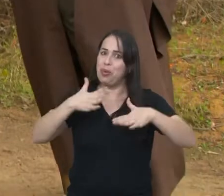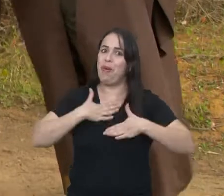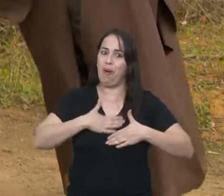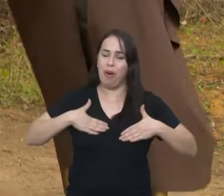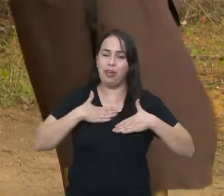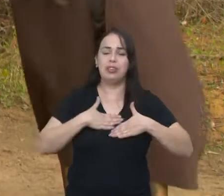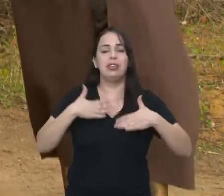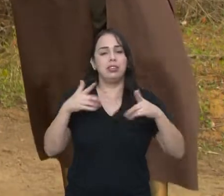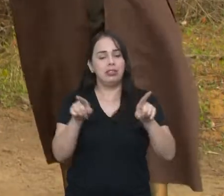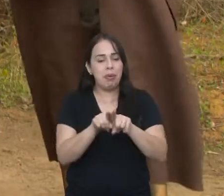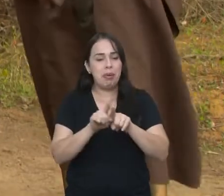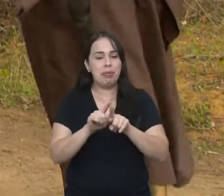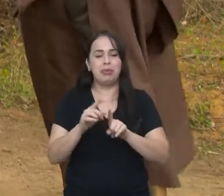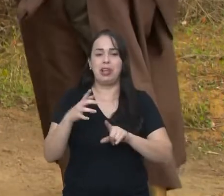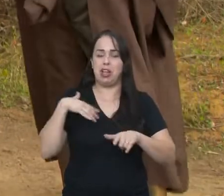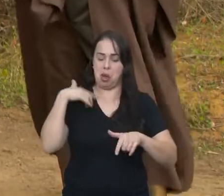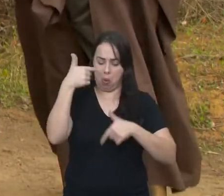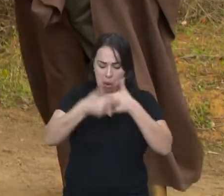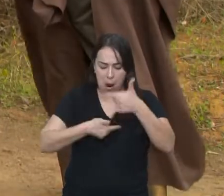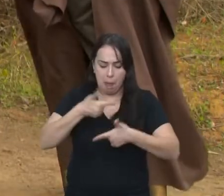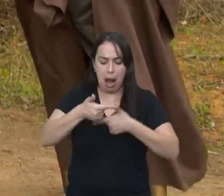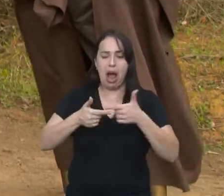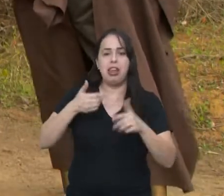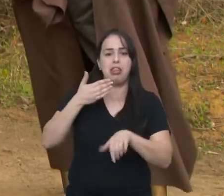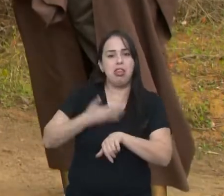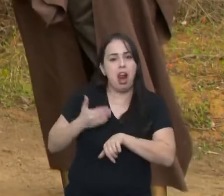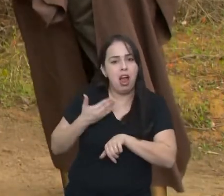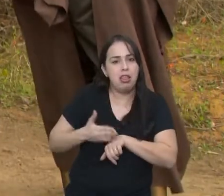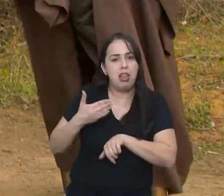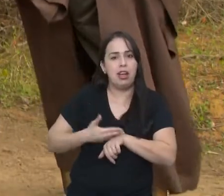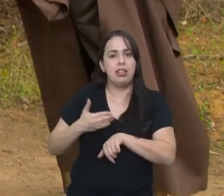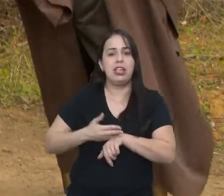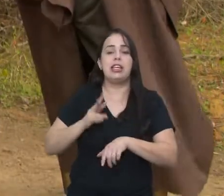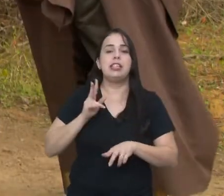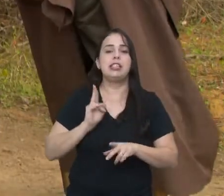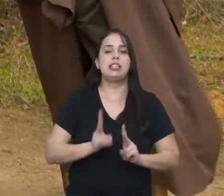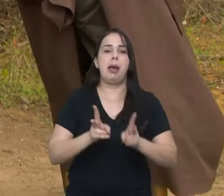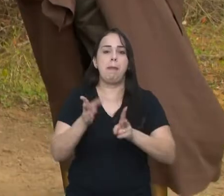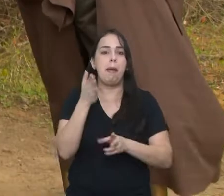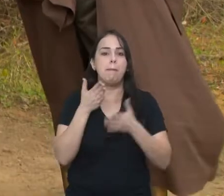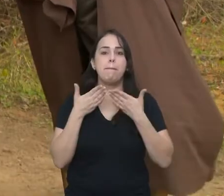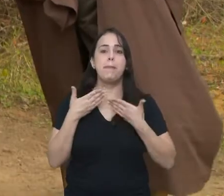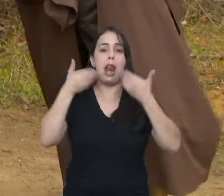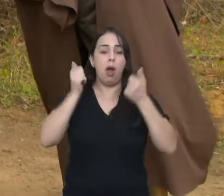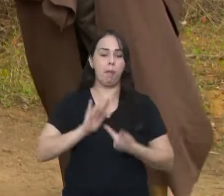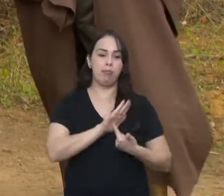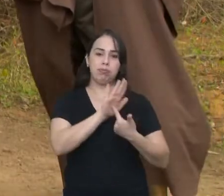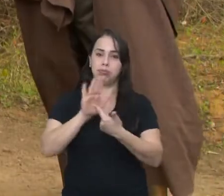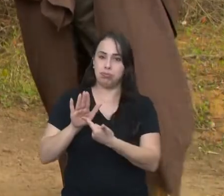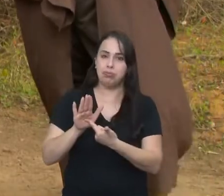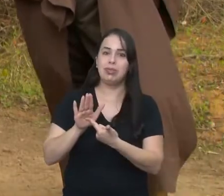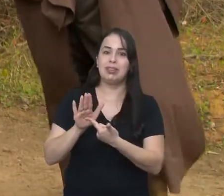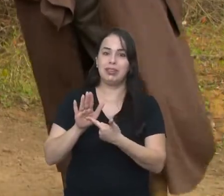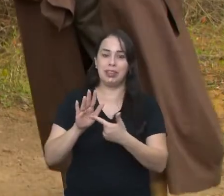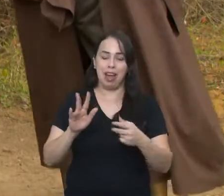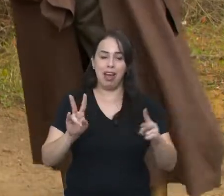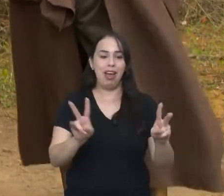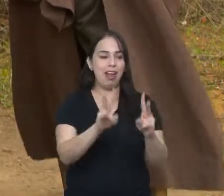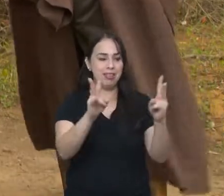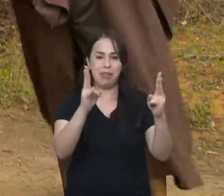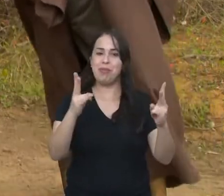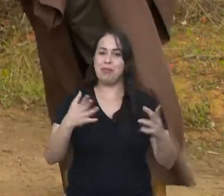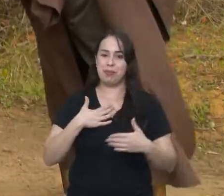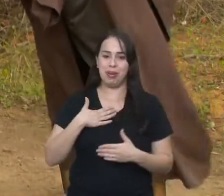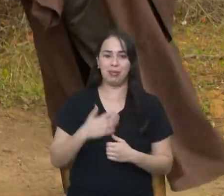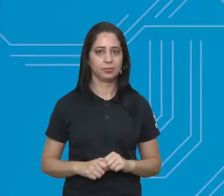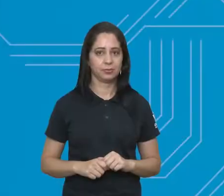disso aí, dá mais inspiração para dedicar, treinar e ser sempre o melhor do melhor para o público, que é o que dá o valor para a gente do que a